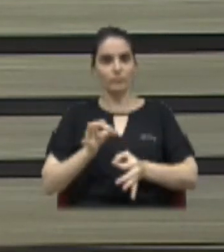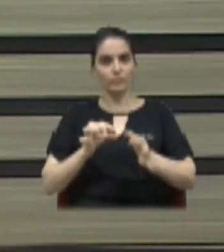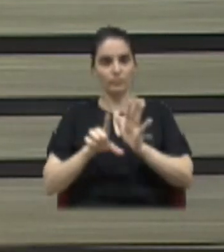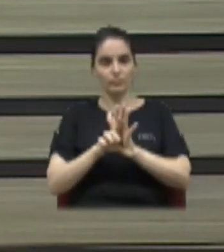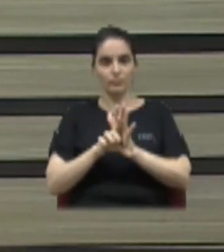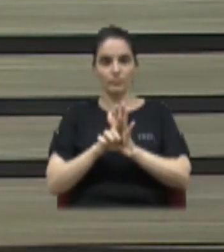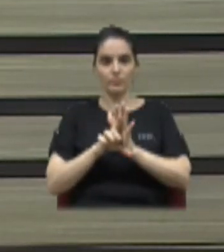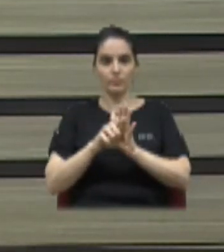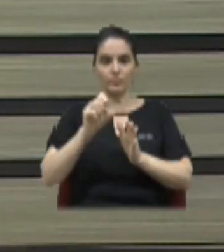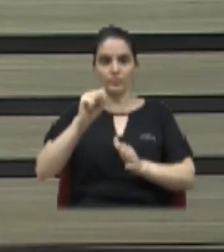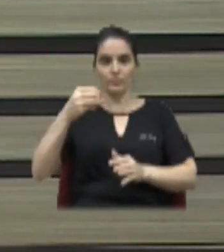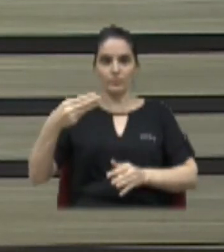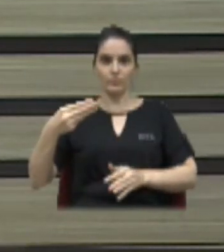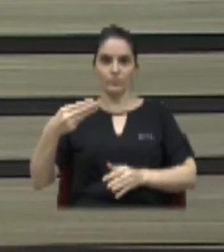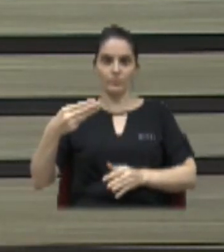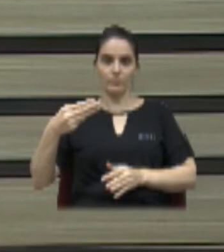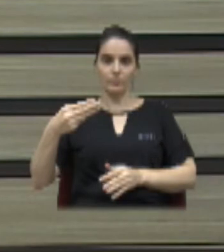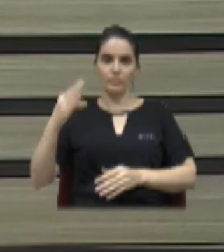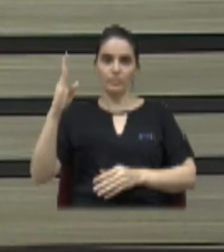lei